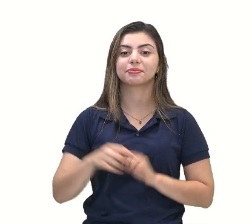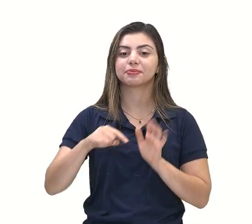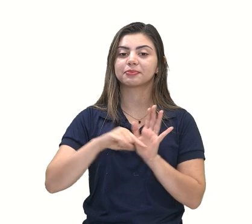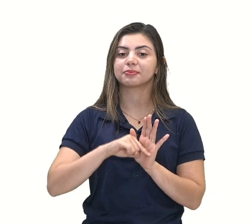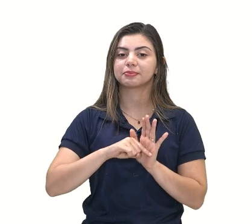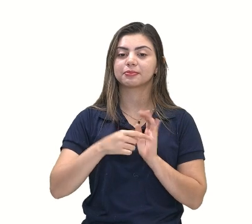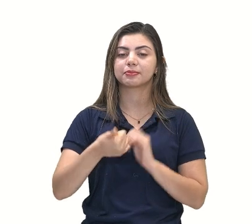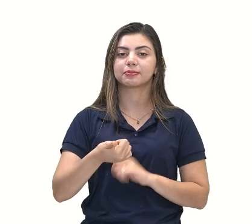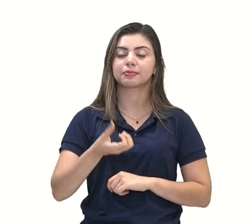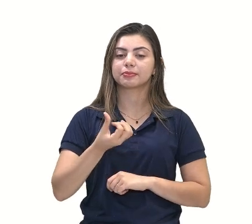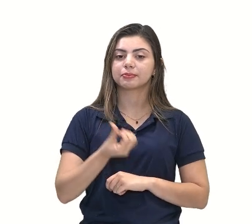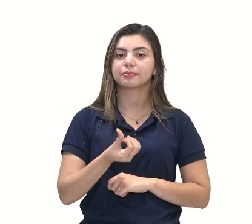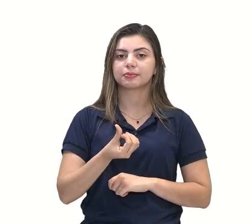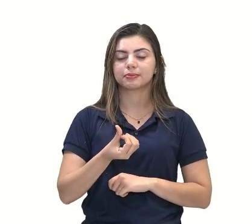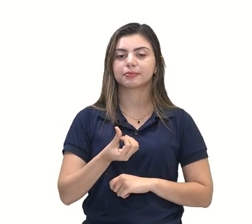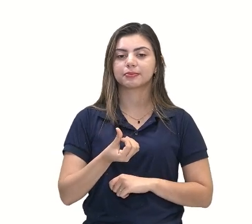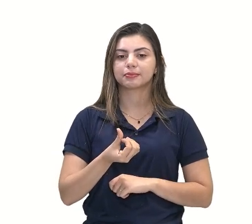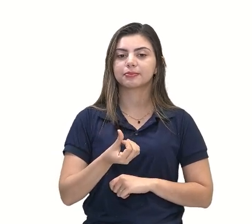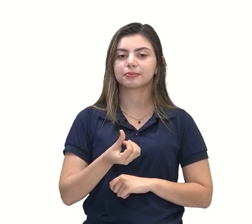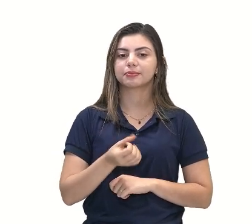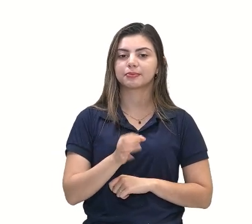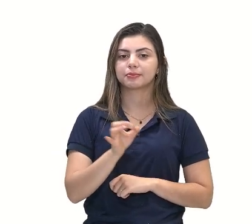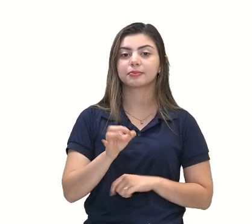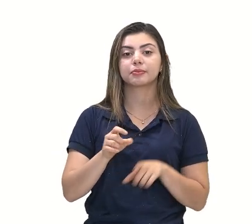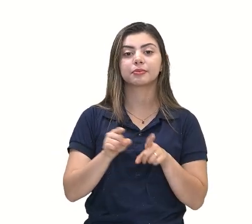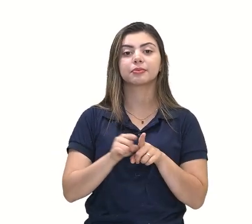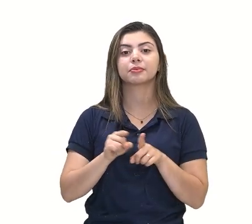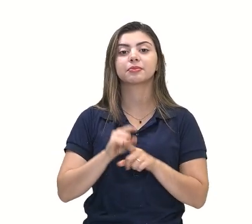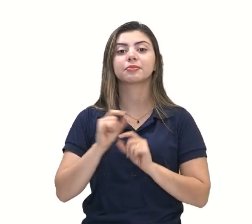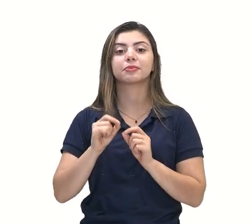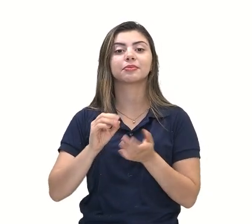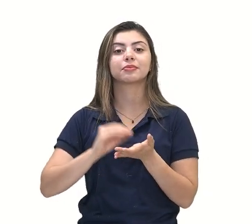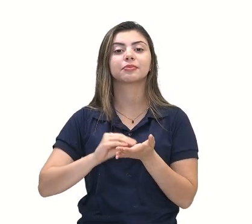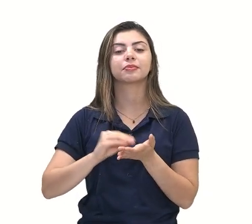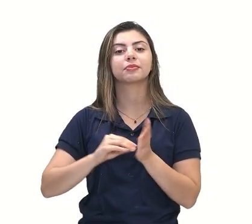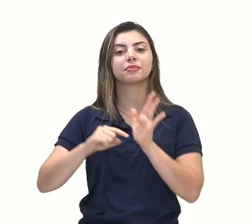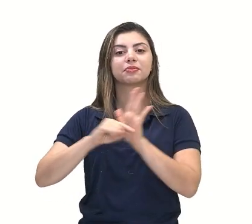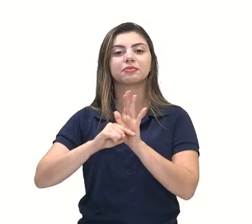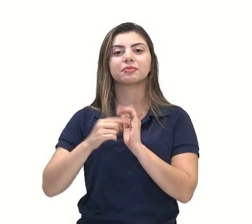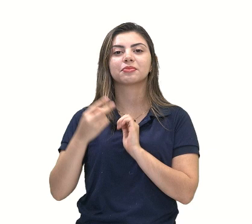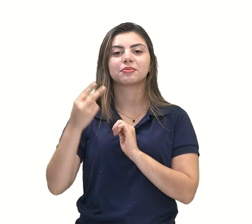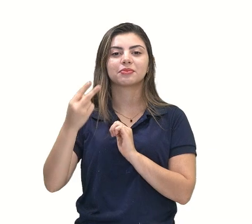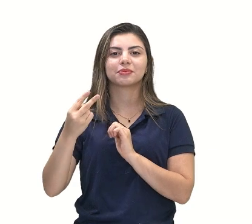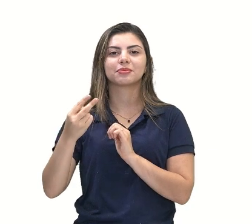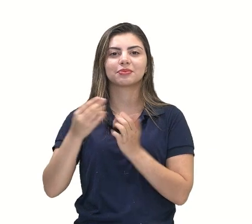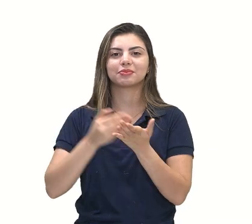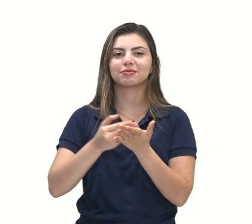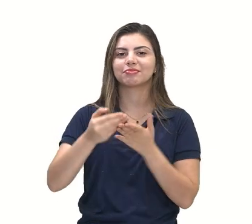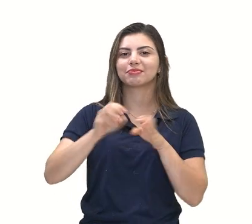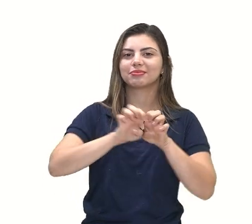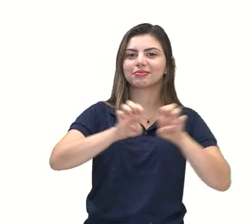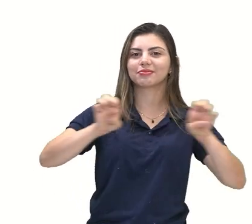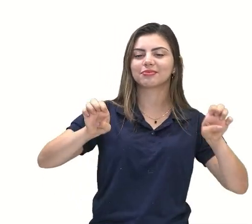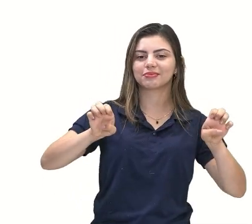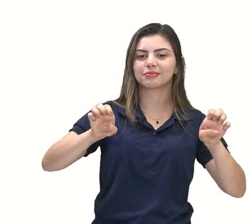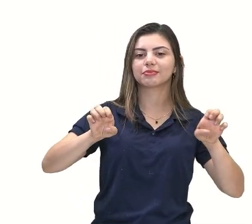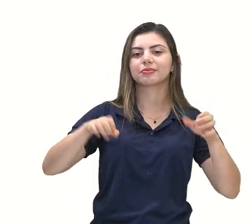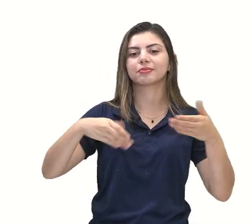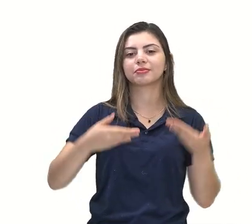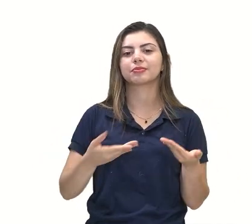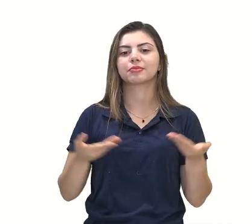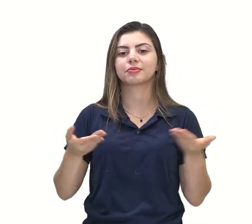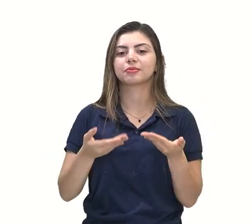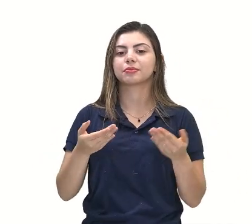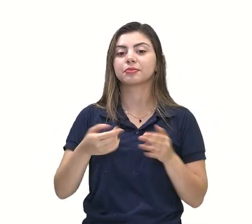Menos 16. E o termo independente inicial lá do início, que é quem? Menos 2. Isso tudo vai ser